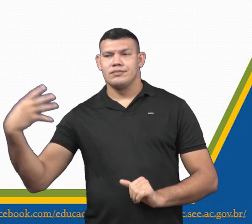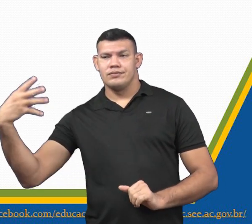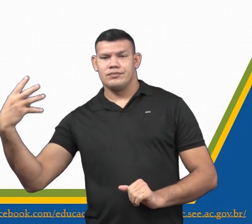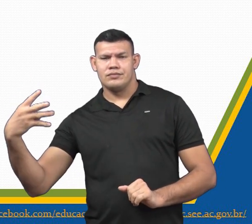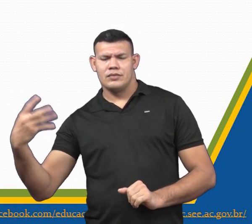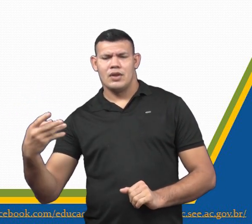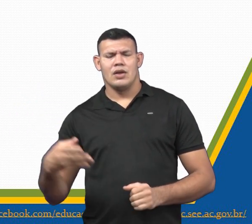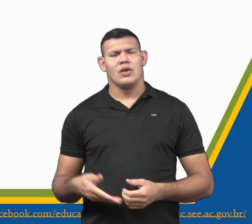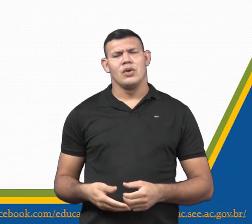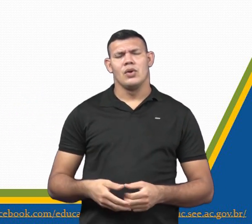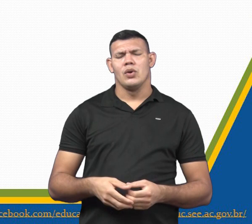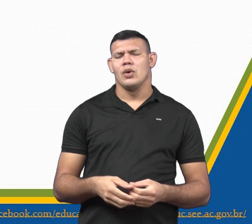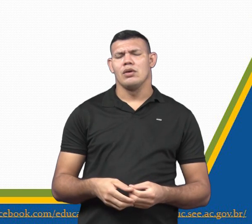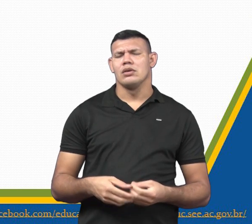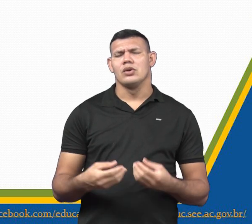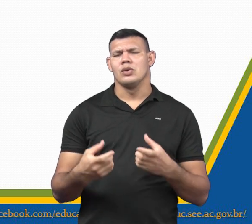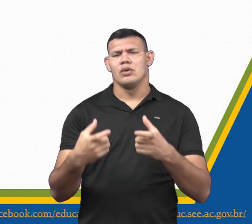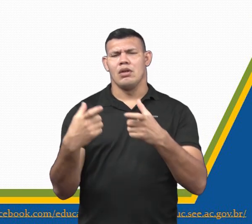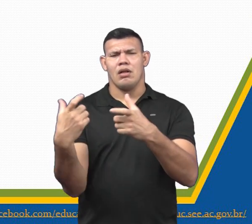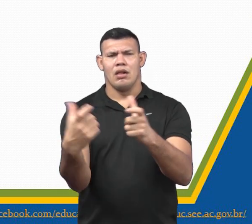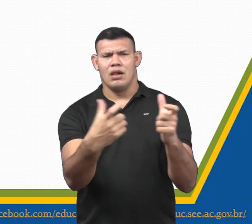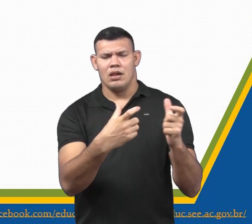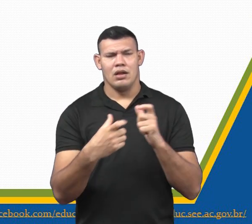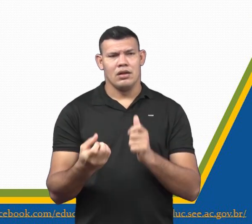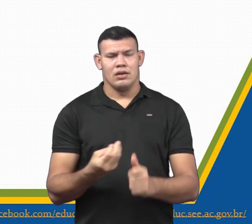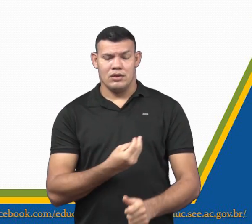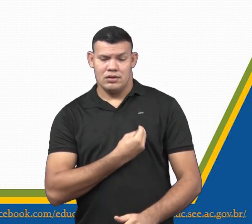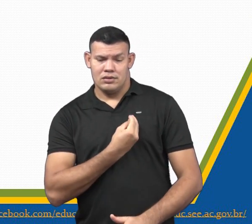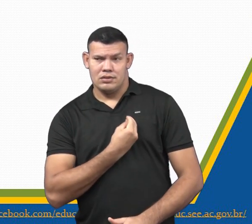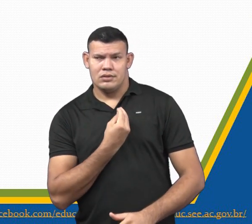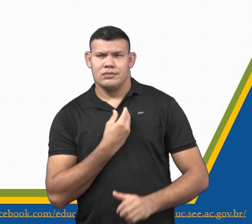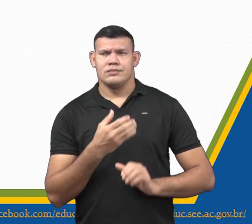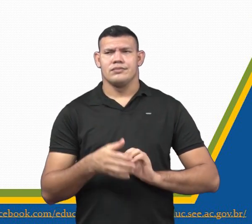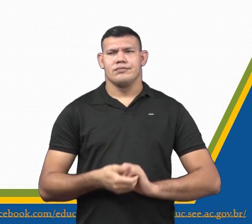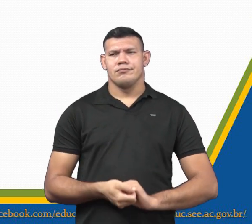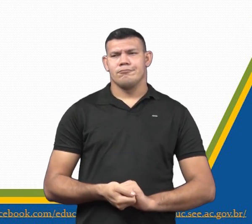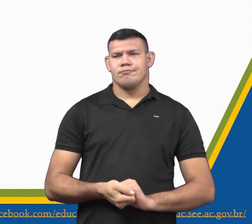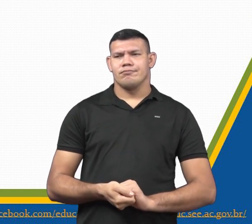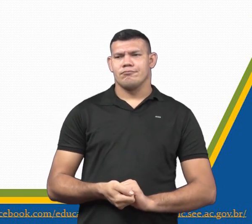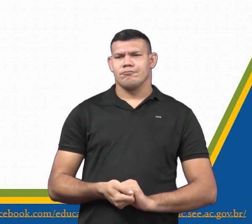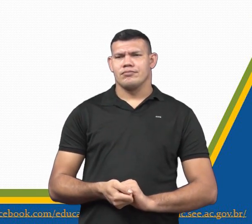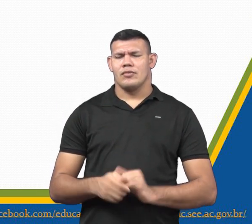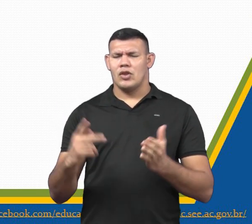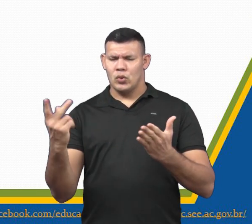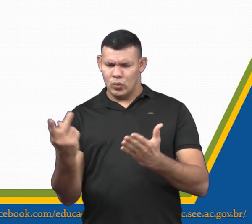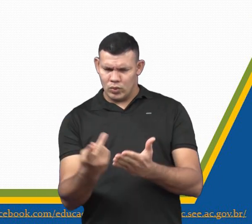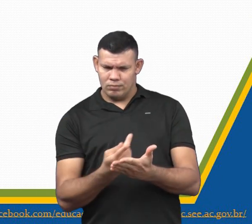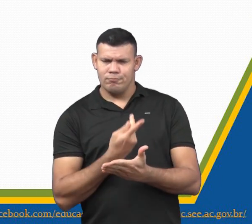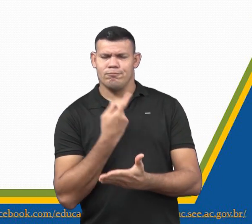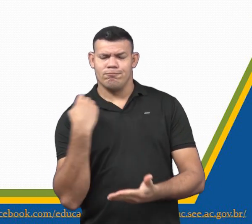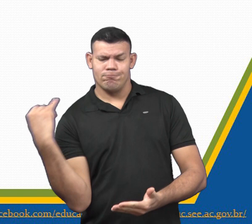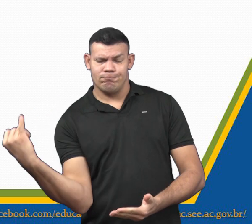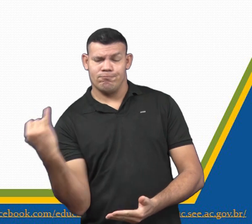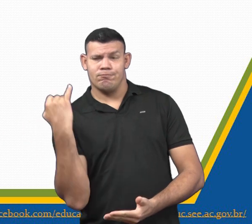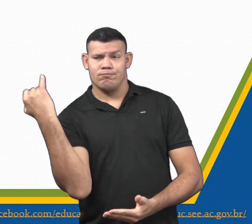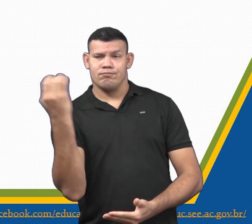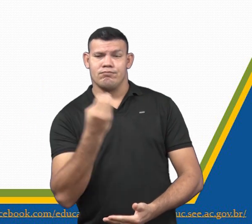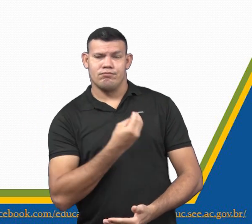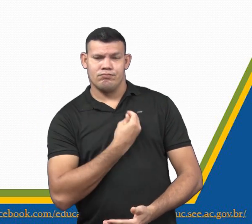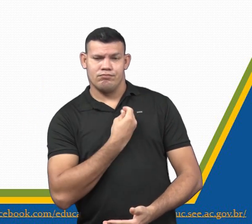viveu, onde vive. 5, fatos mais importantes de sua vida. E